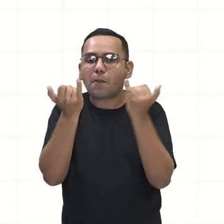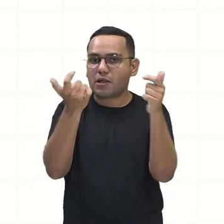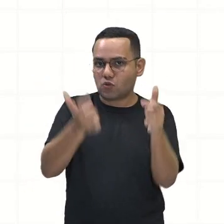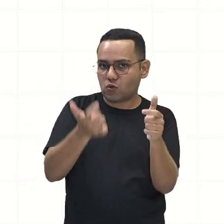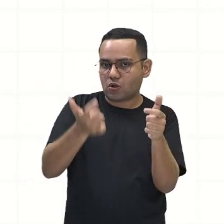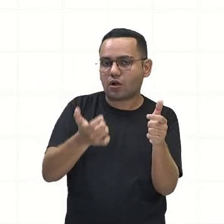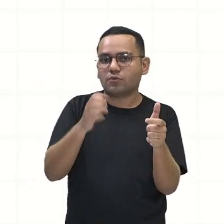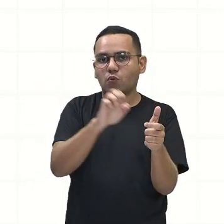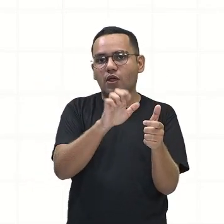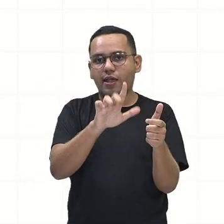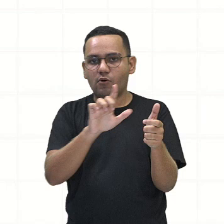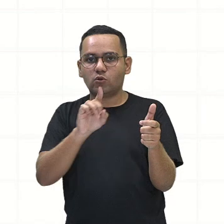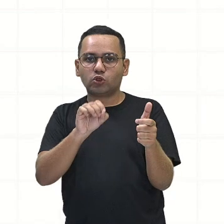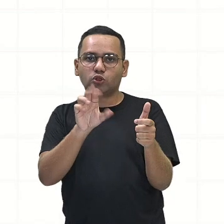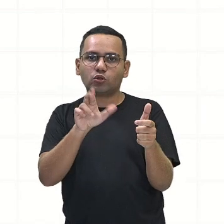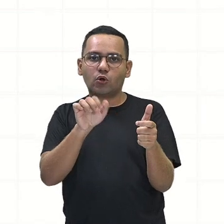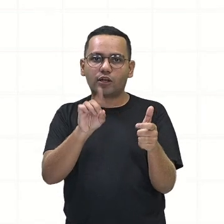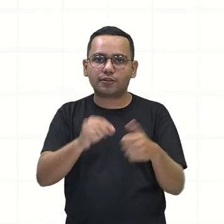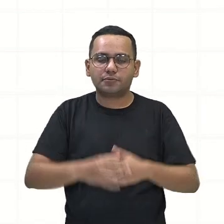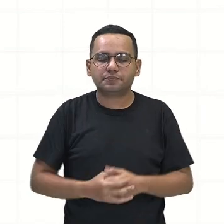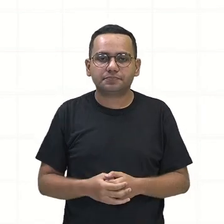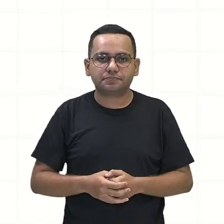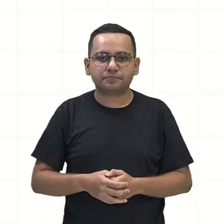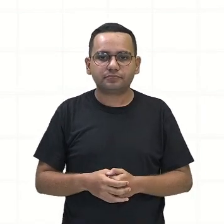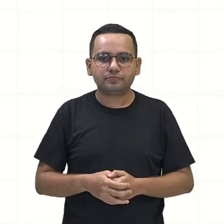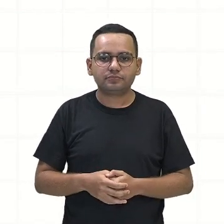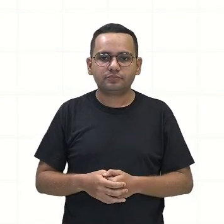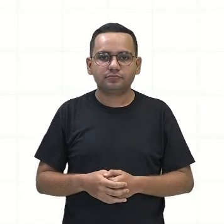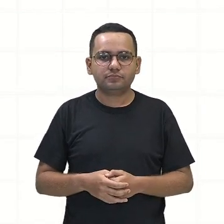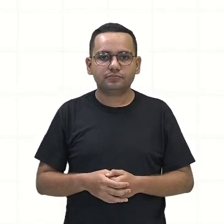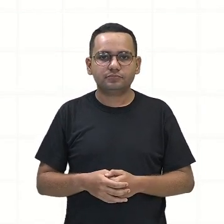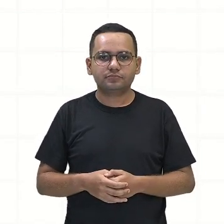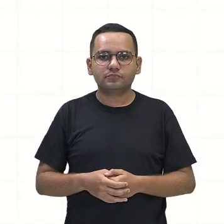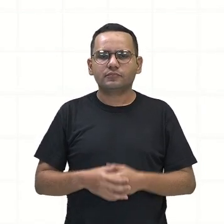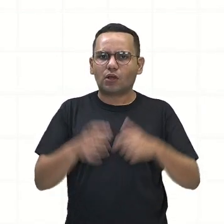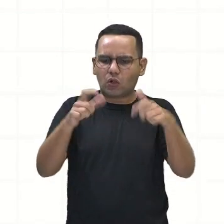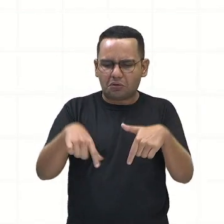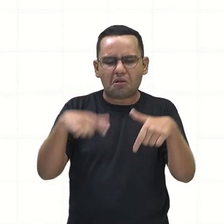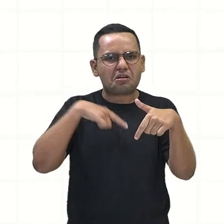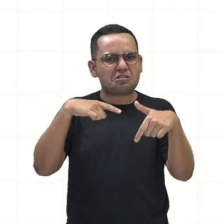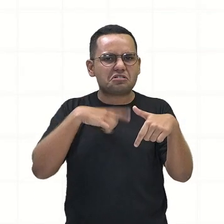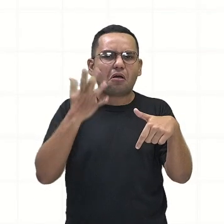eram essas? Justamente sobre o Eldorado, sobre aquela cidade cheia de ouro.